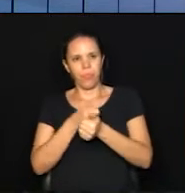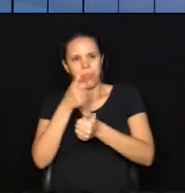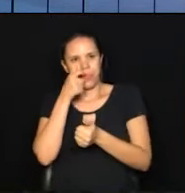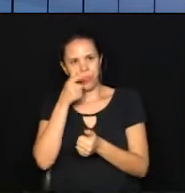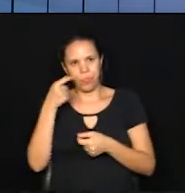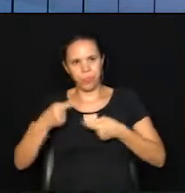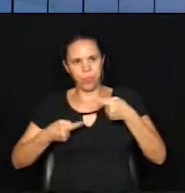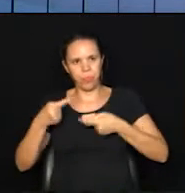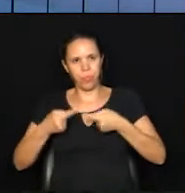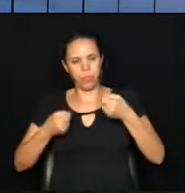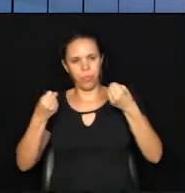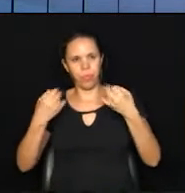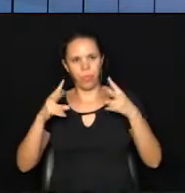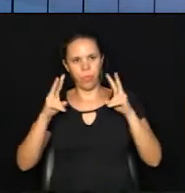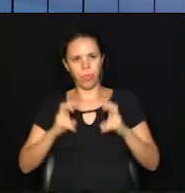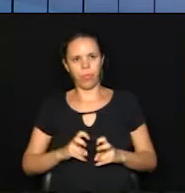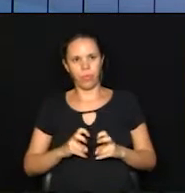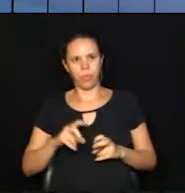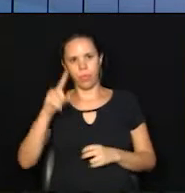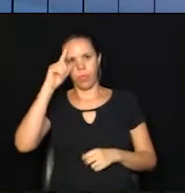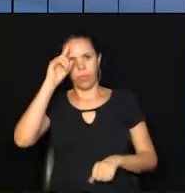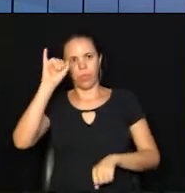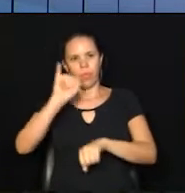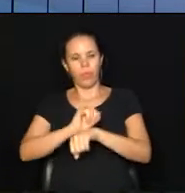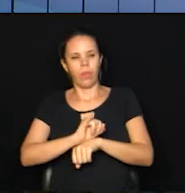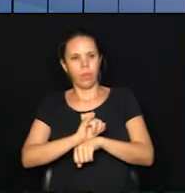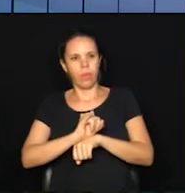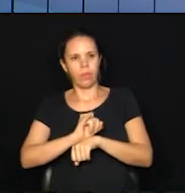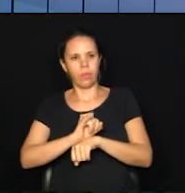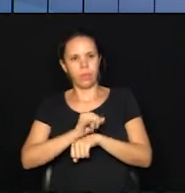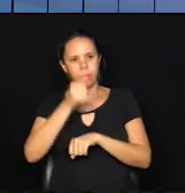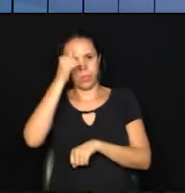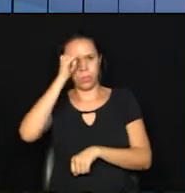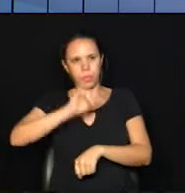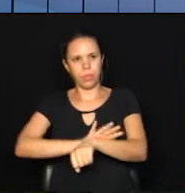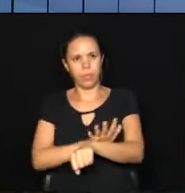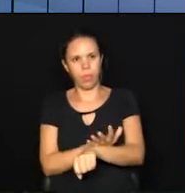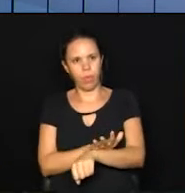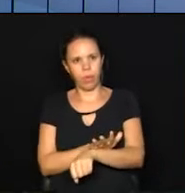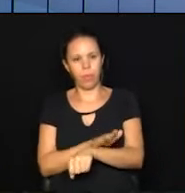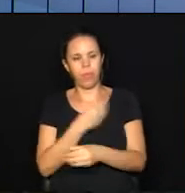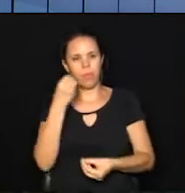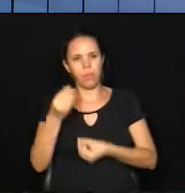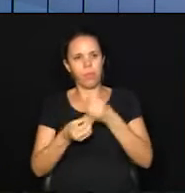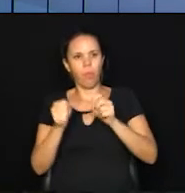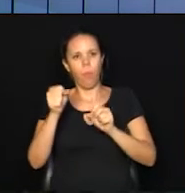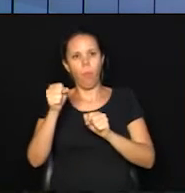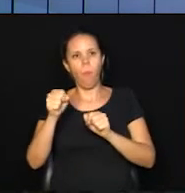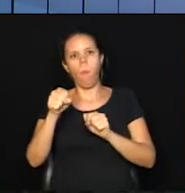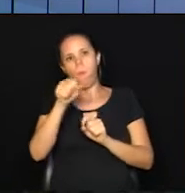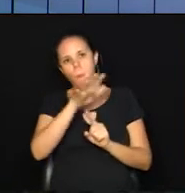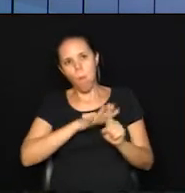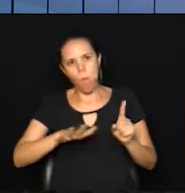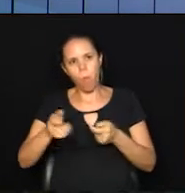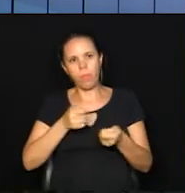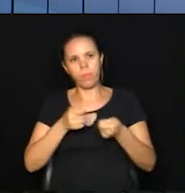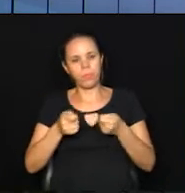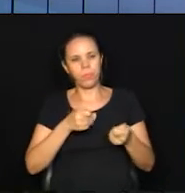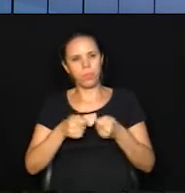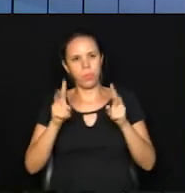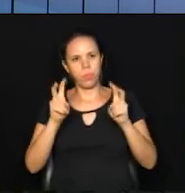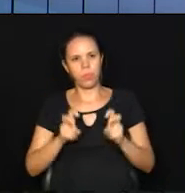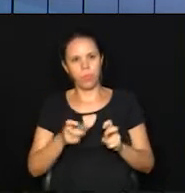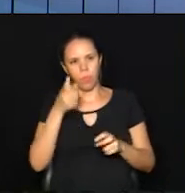o debate sobre o Dia Internacional de Combate ao Racismo e como a sociedade deve lidar com este